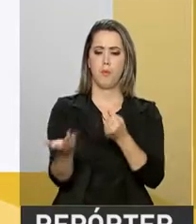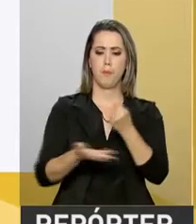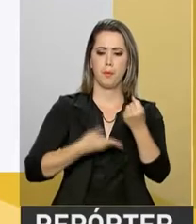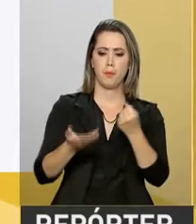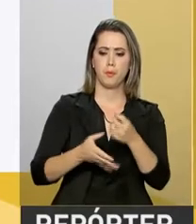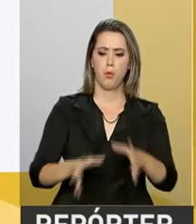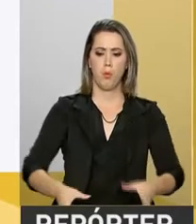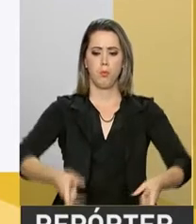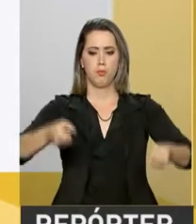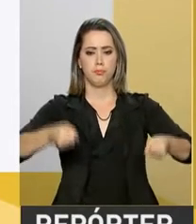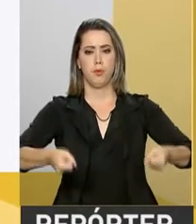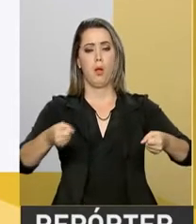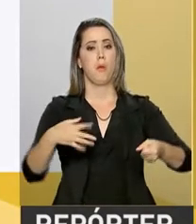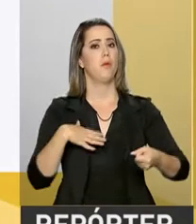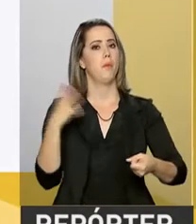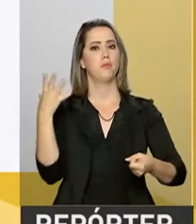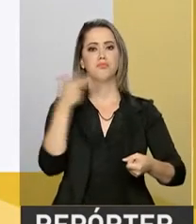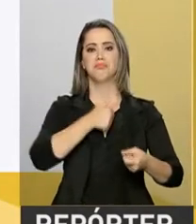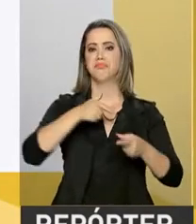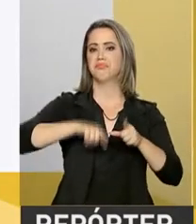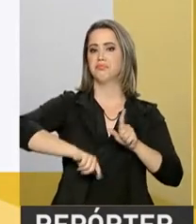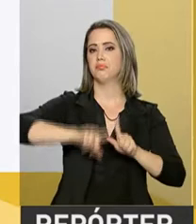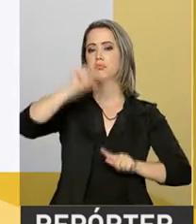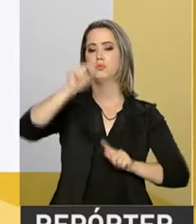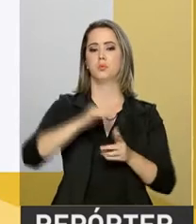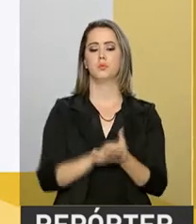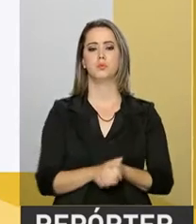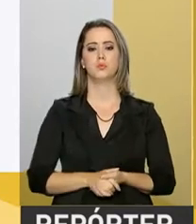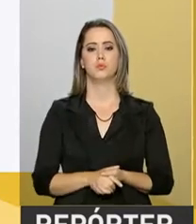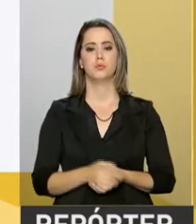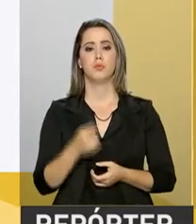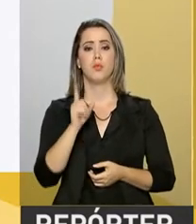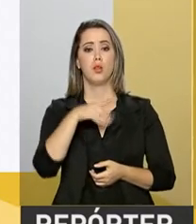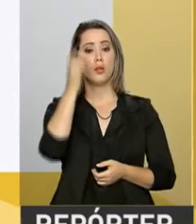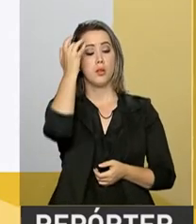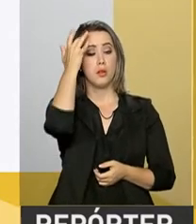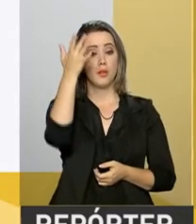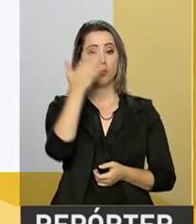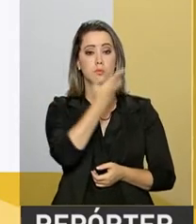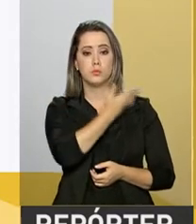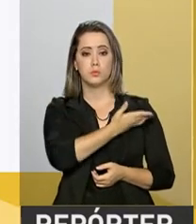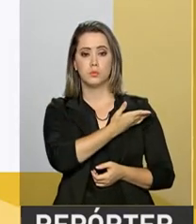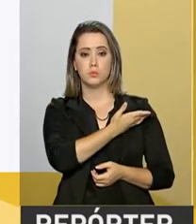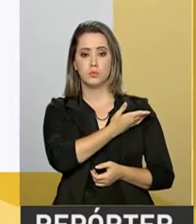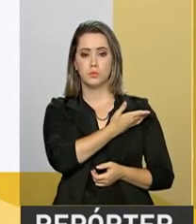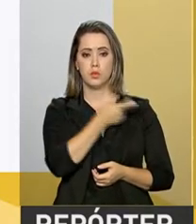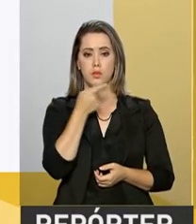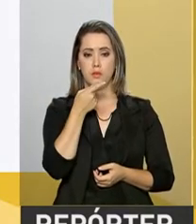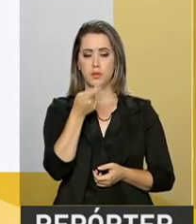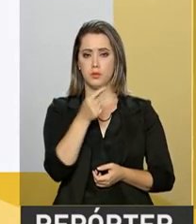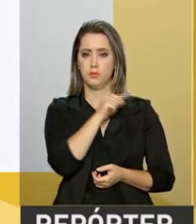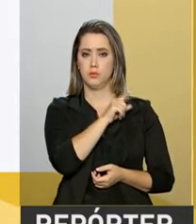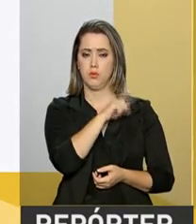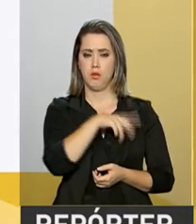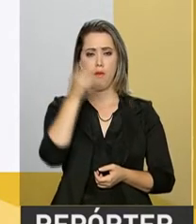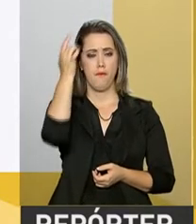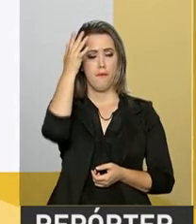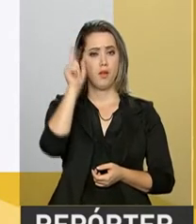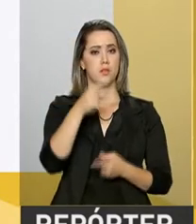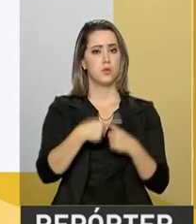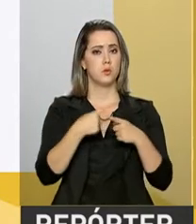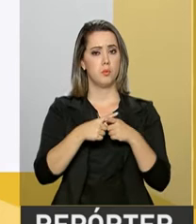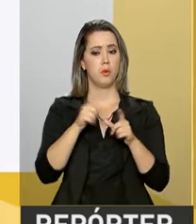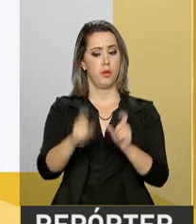fácil de explicar primeiro que o agronegócio sempre é a parte da economia que mais tem crescido nos últimos anos